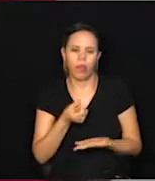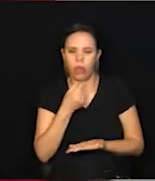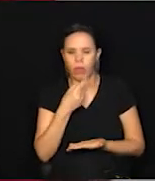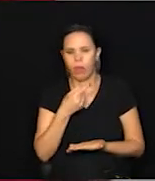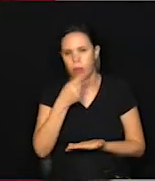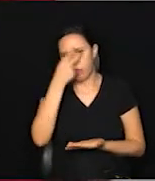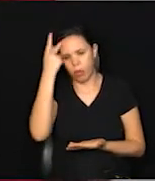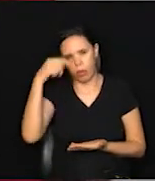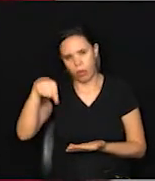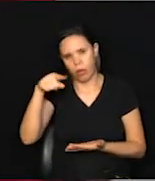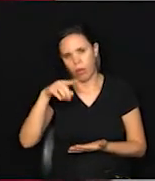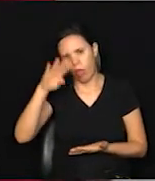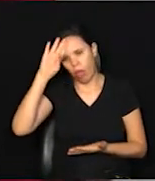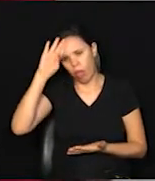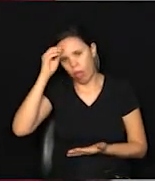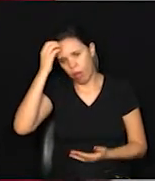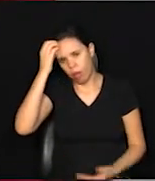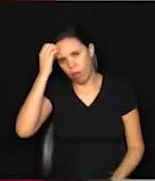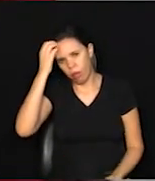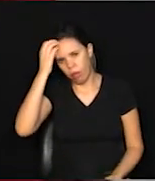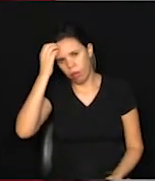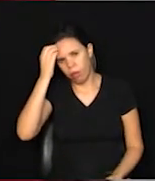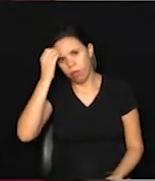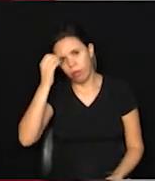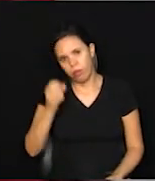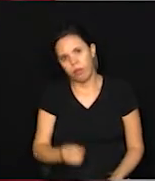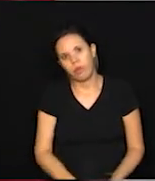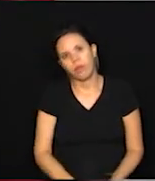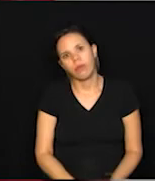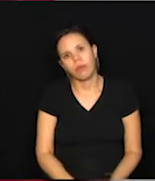pessoas que estão com febre.